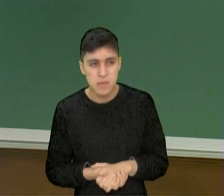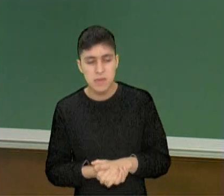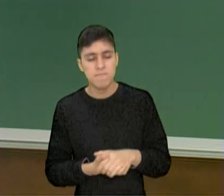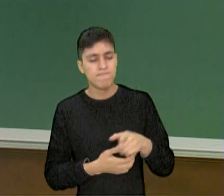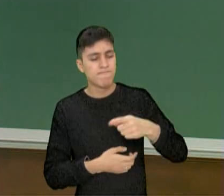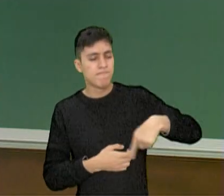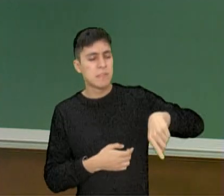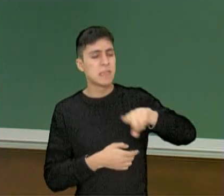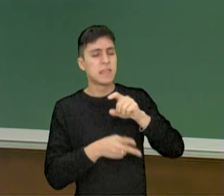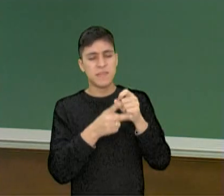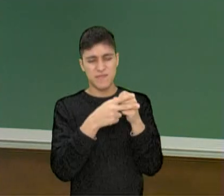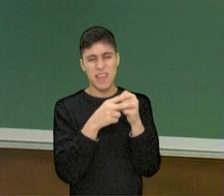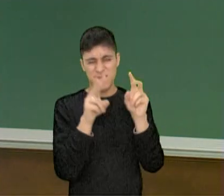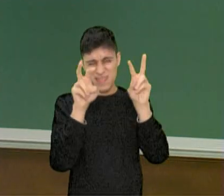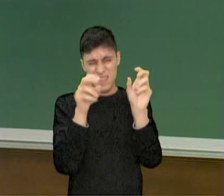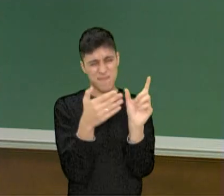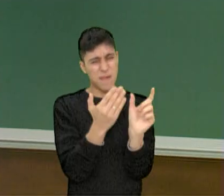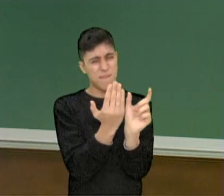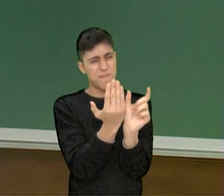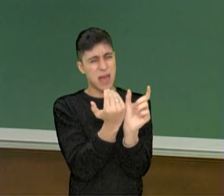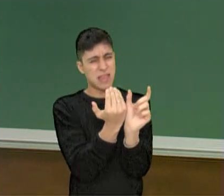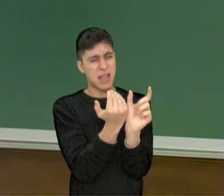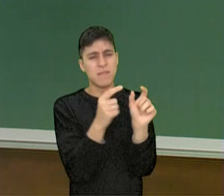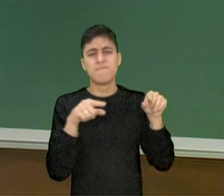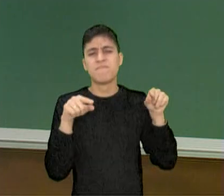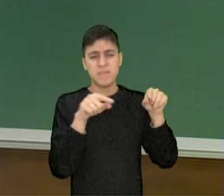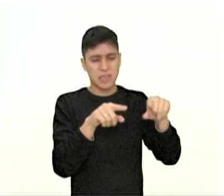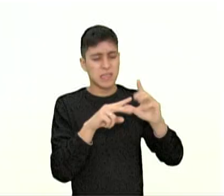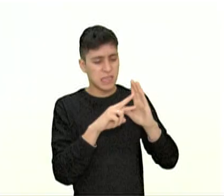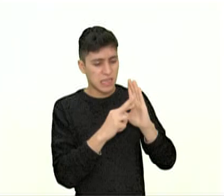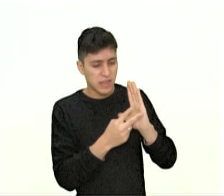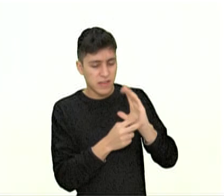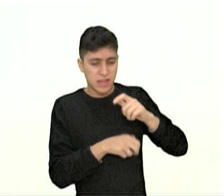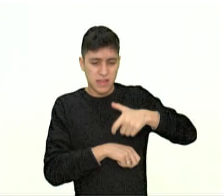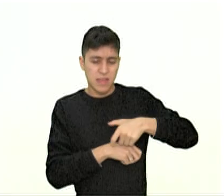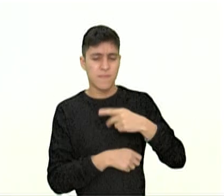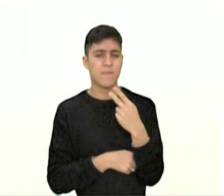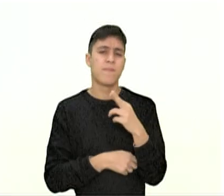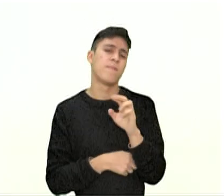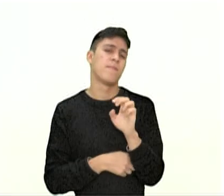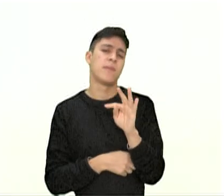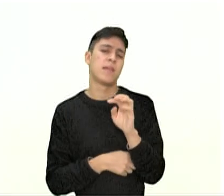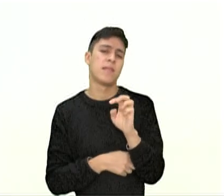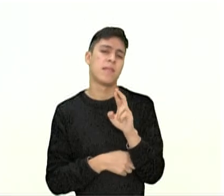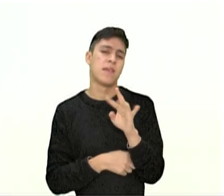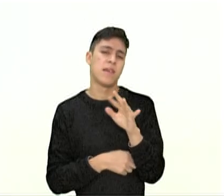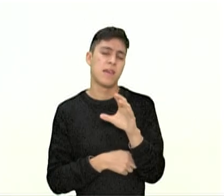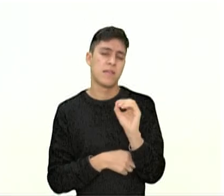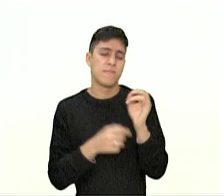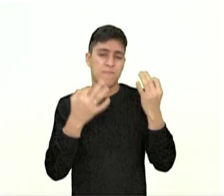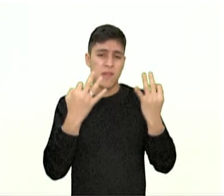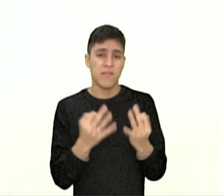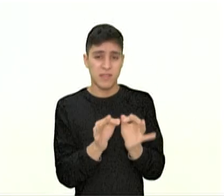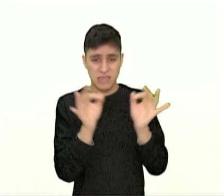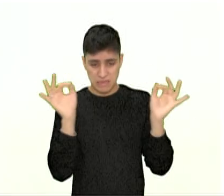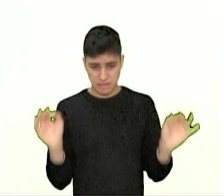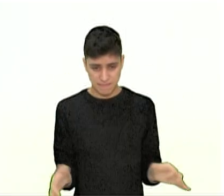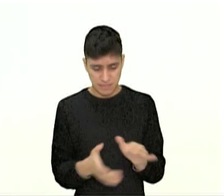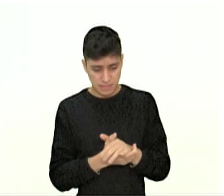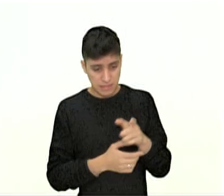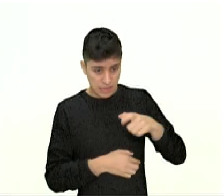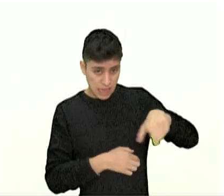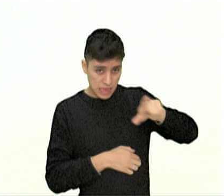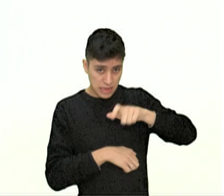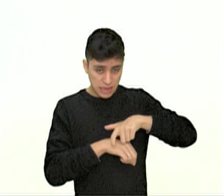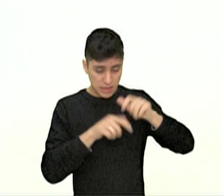do passado, pessoal, quem são eles? Ele é o tempo pretérito perfecto simple. Esse tempo verbal